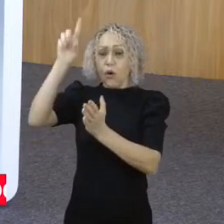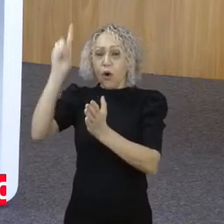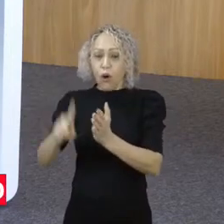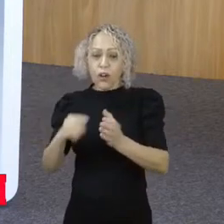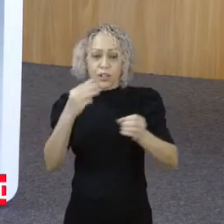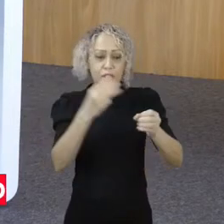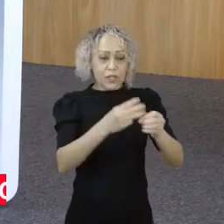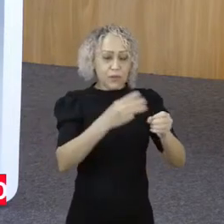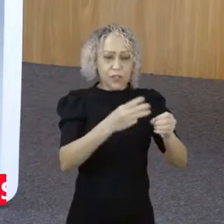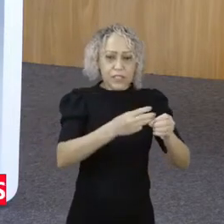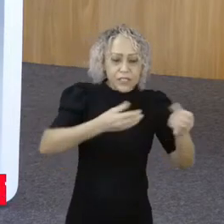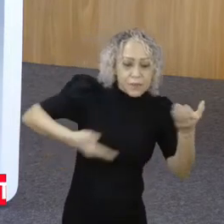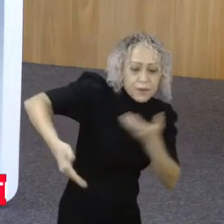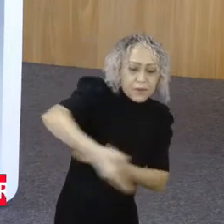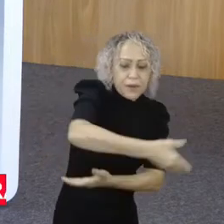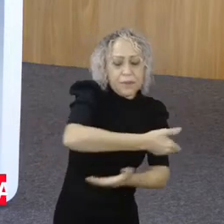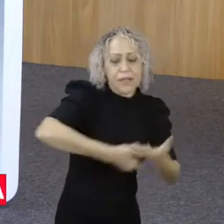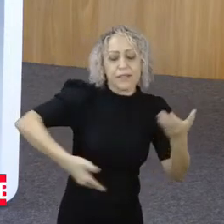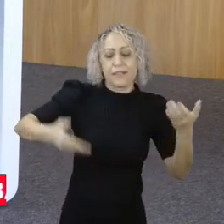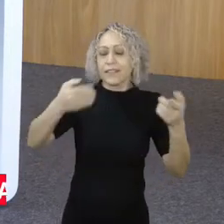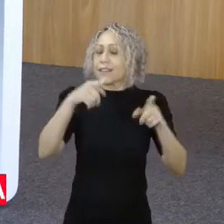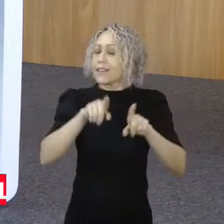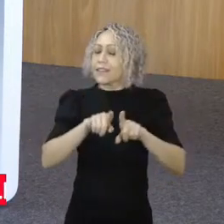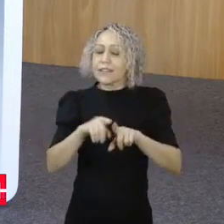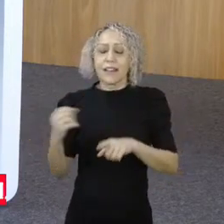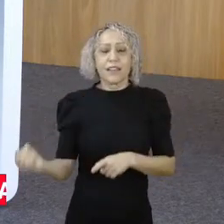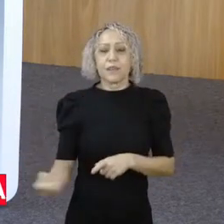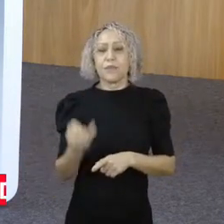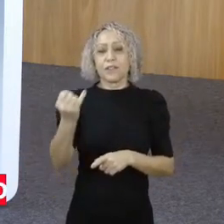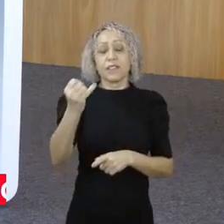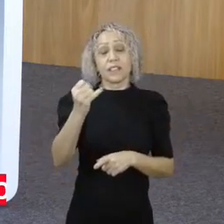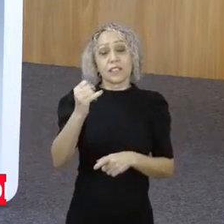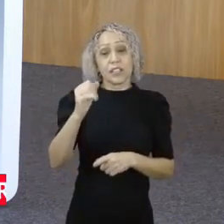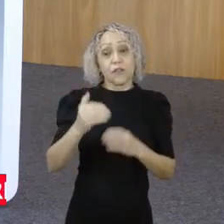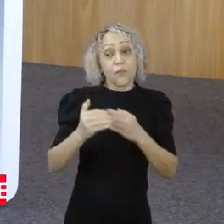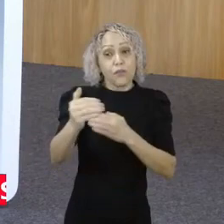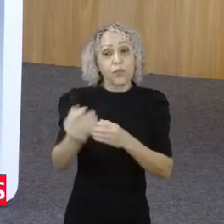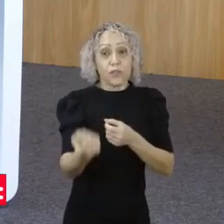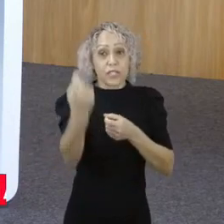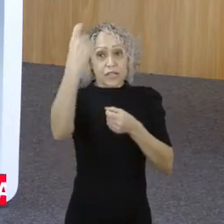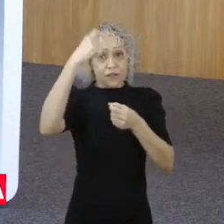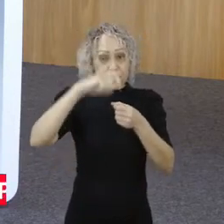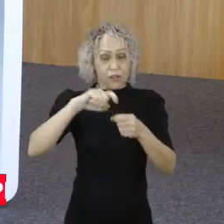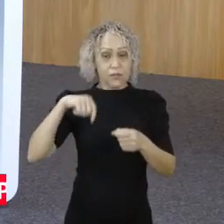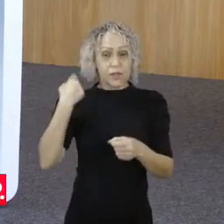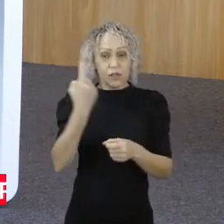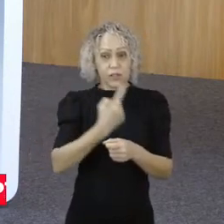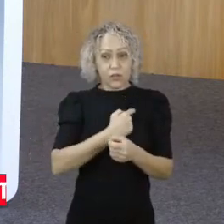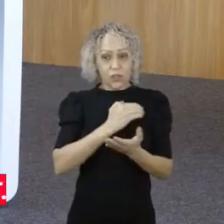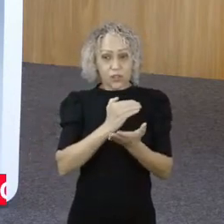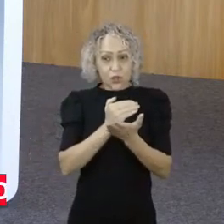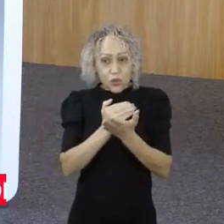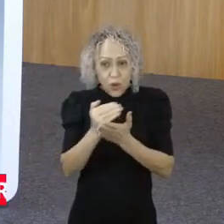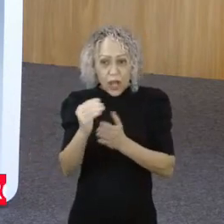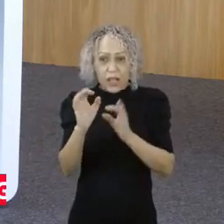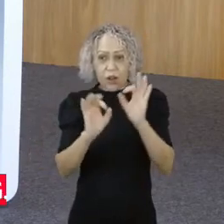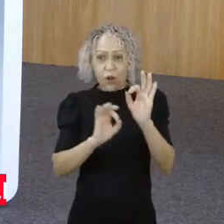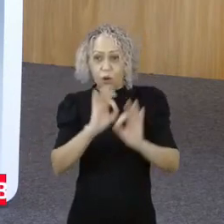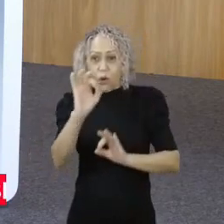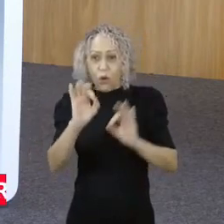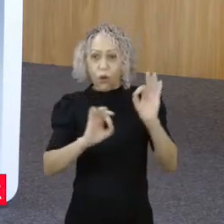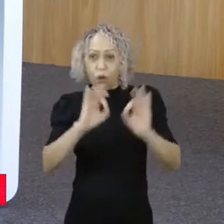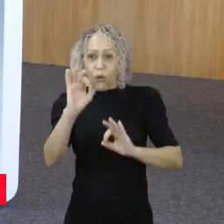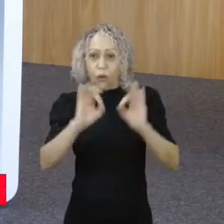até logo, porque você vai ter que voltar para a gente continuar atualizando essas agendas. Como o povo estão criminalizando até